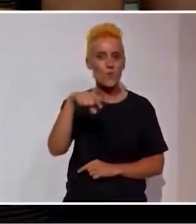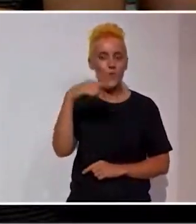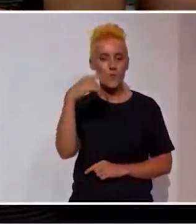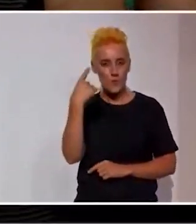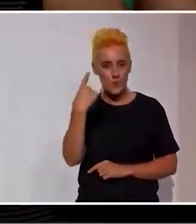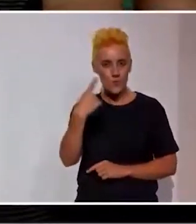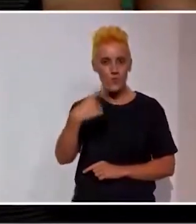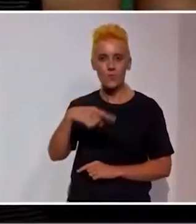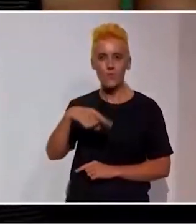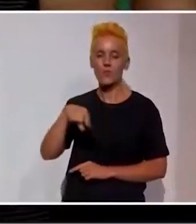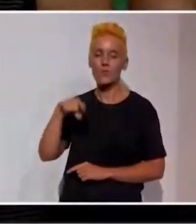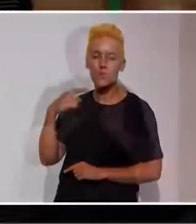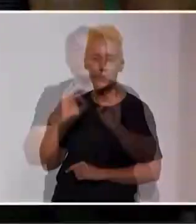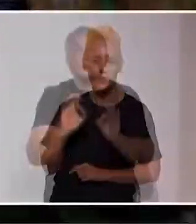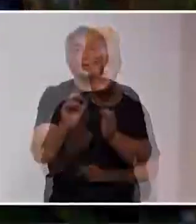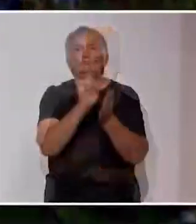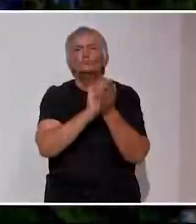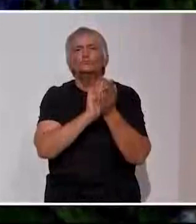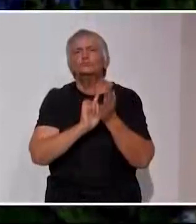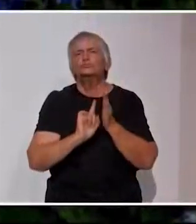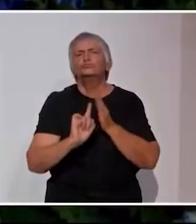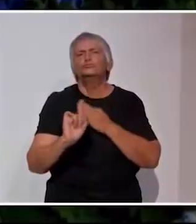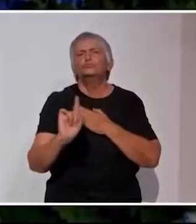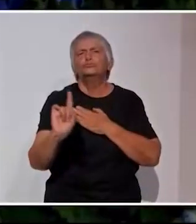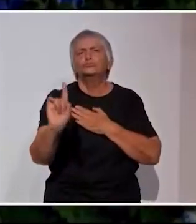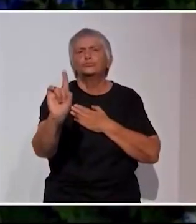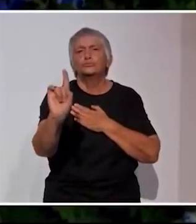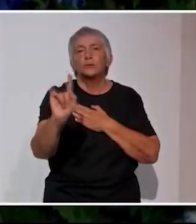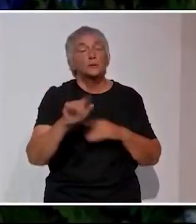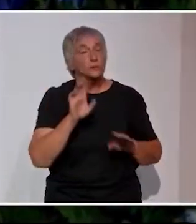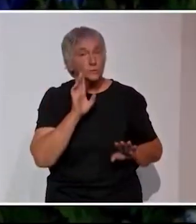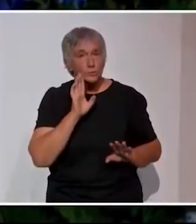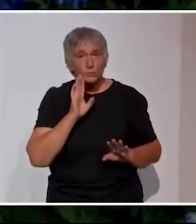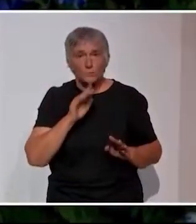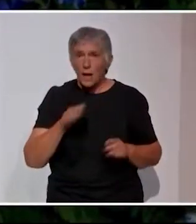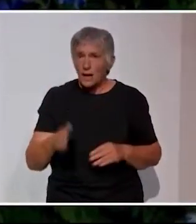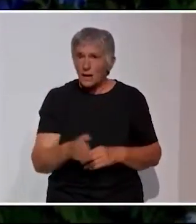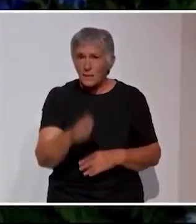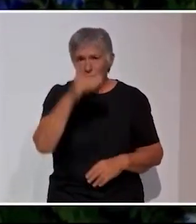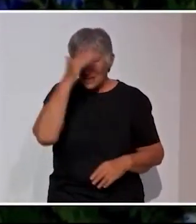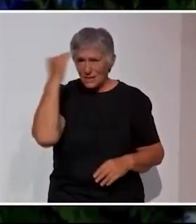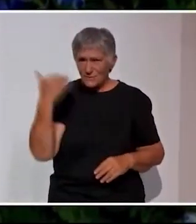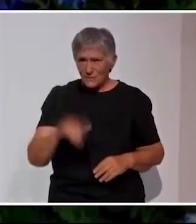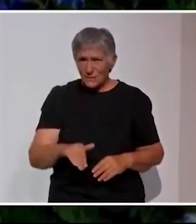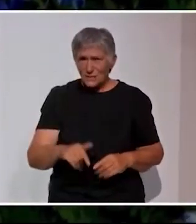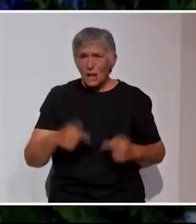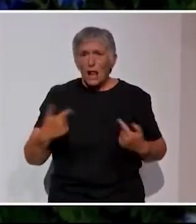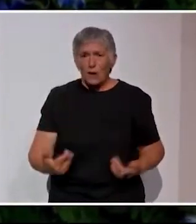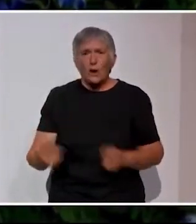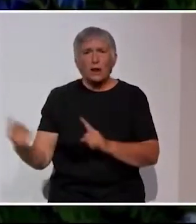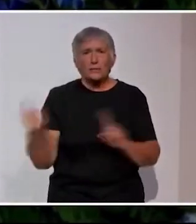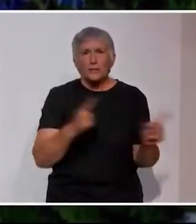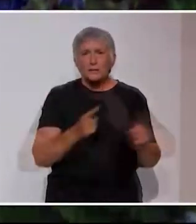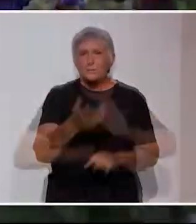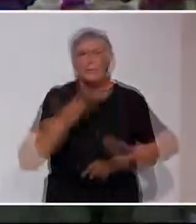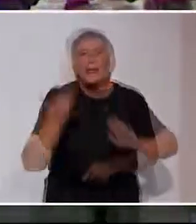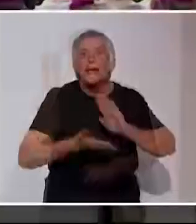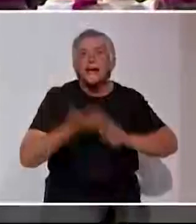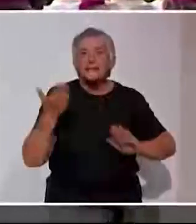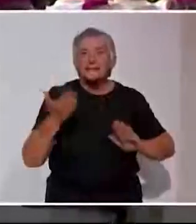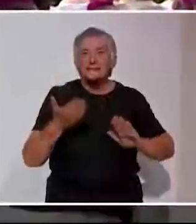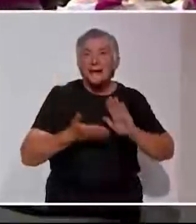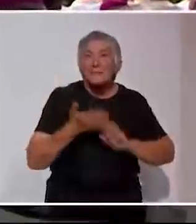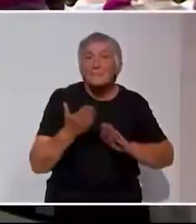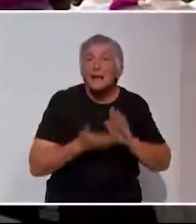padre deixou claro que apressadamente sim mas não ansiosamente na verdade explicou Dom Manuel a ânsia é